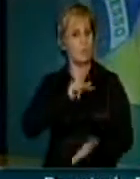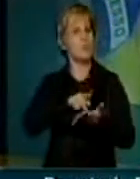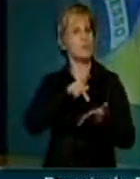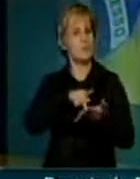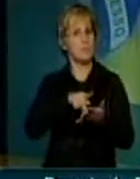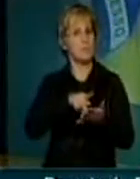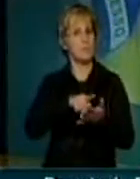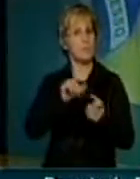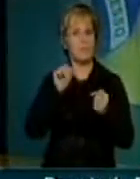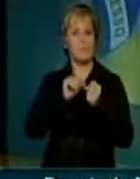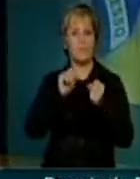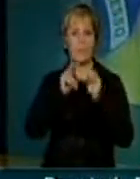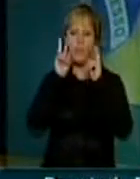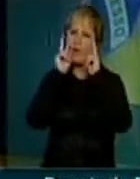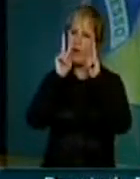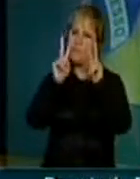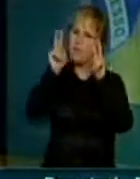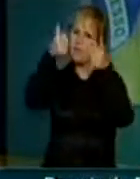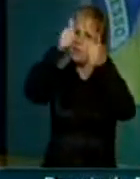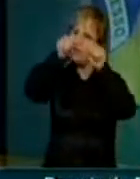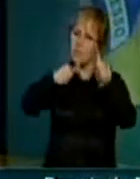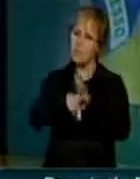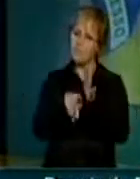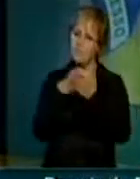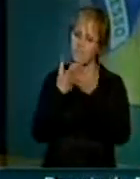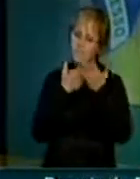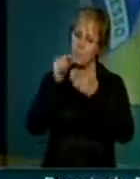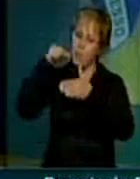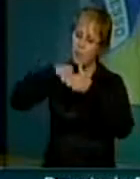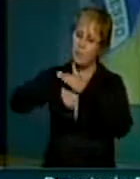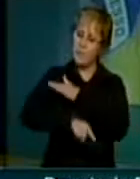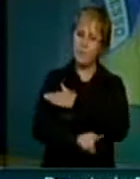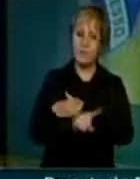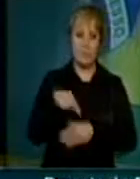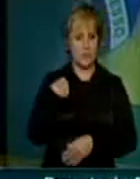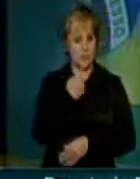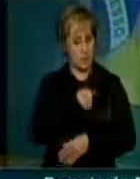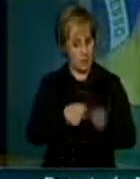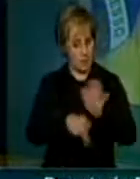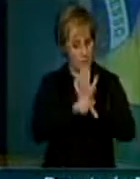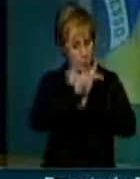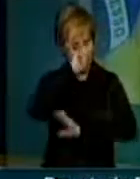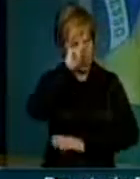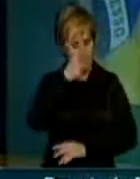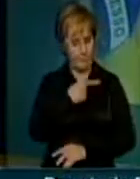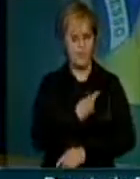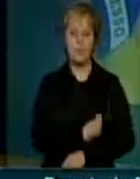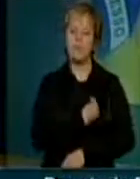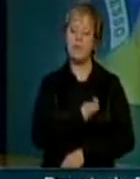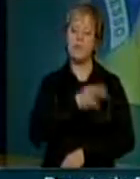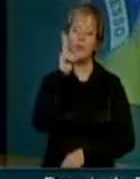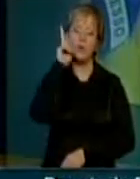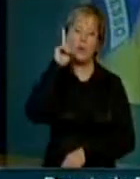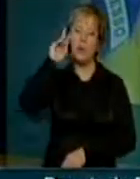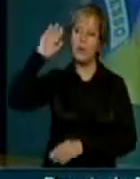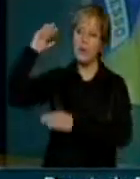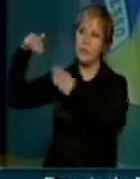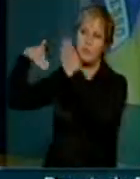fazer um olhar com profundidade na nossa própria história, para que